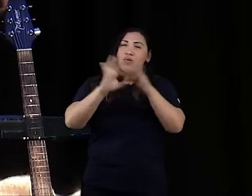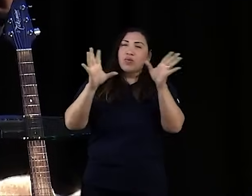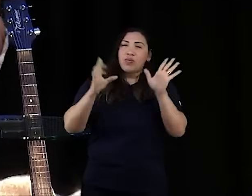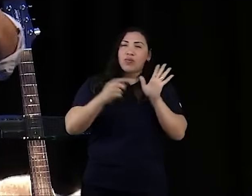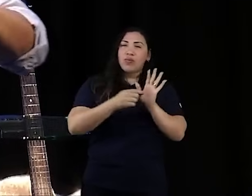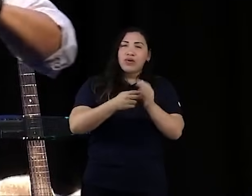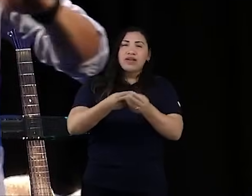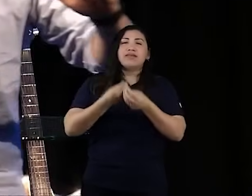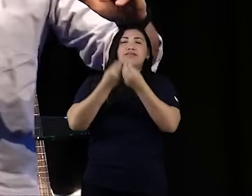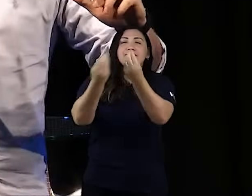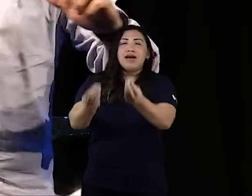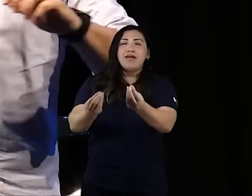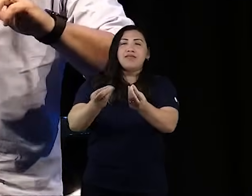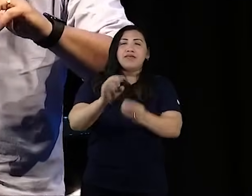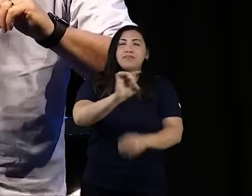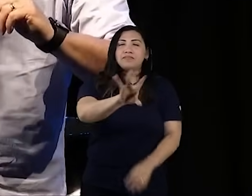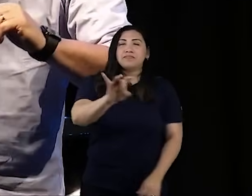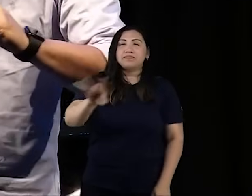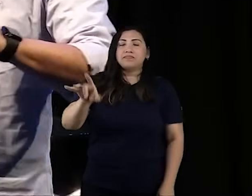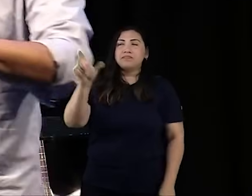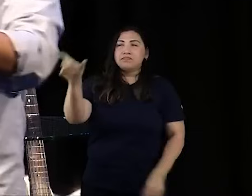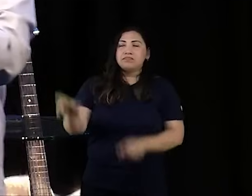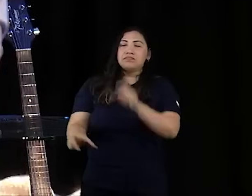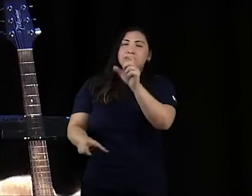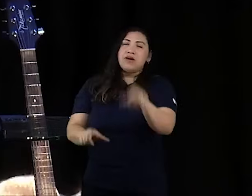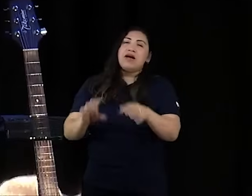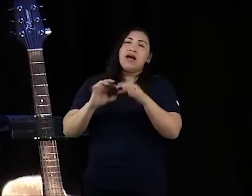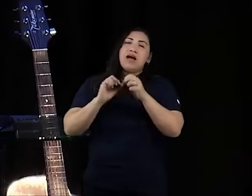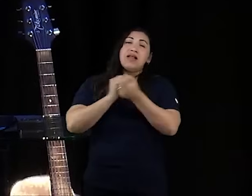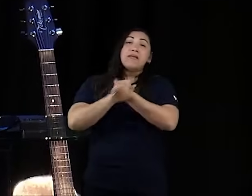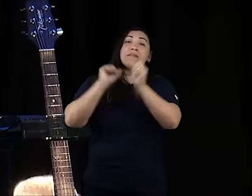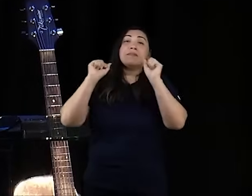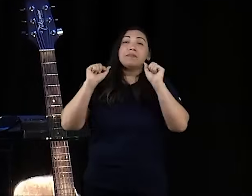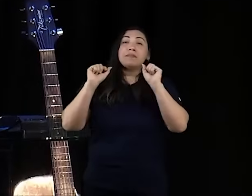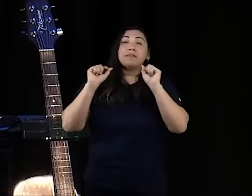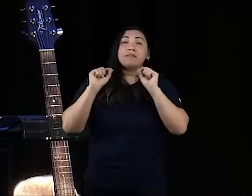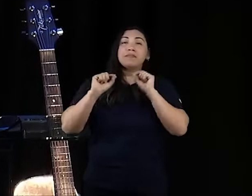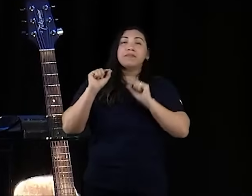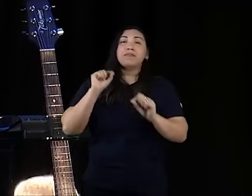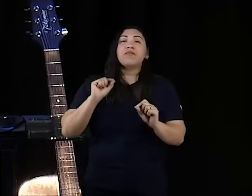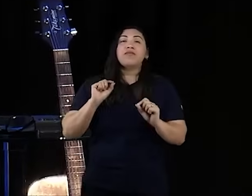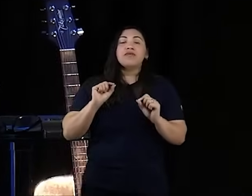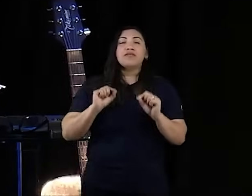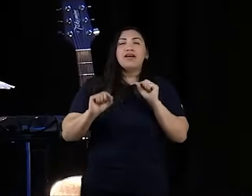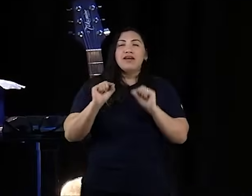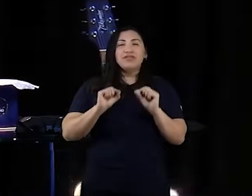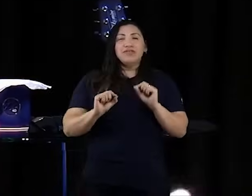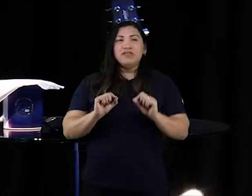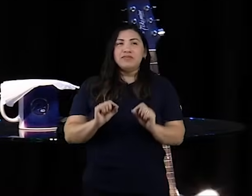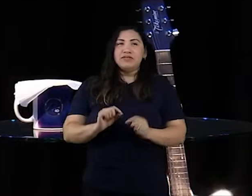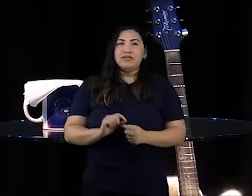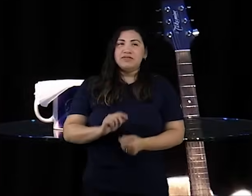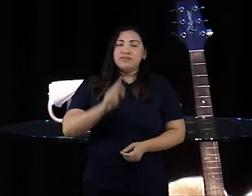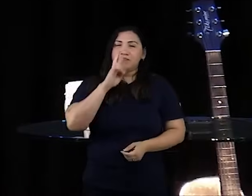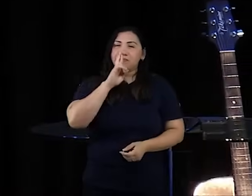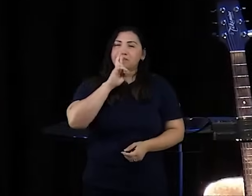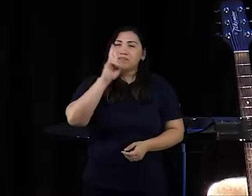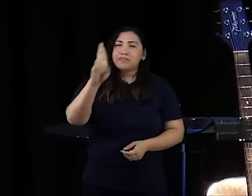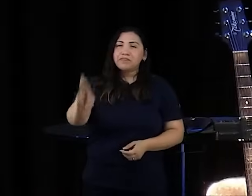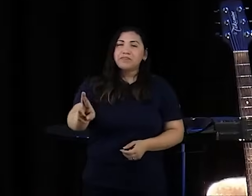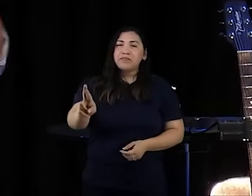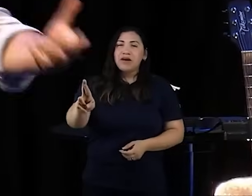libertação gente eu vou dar para vocês a chave final Aliás a chave Inicial Não existe libertação Sem perdão